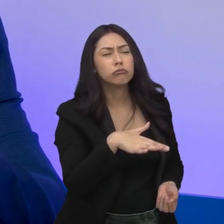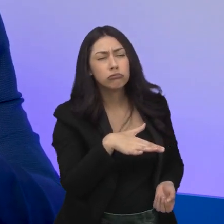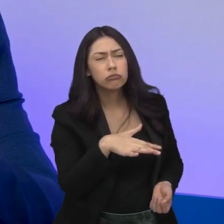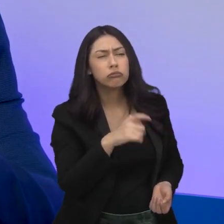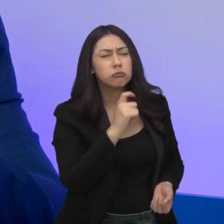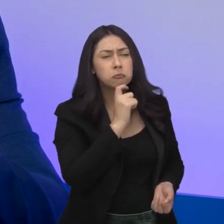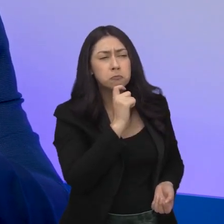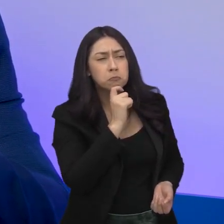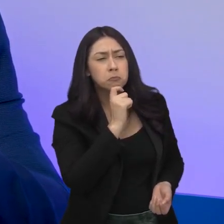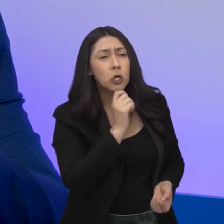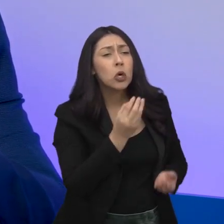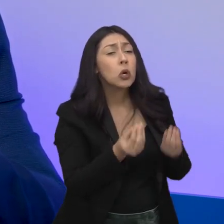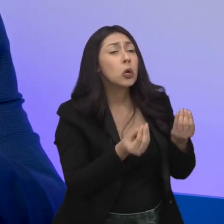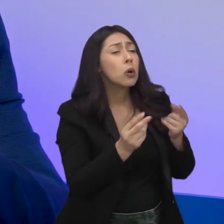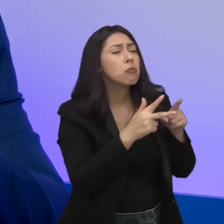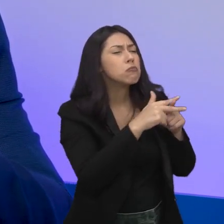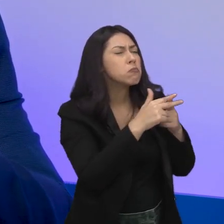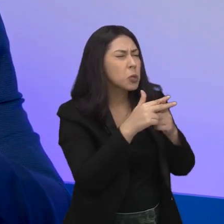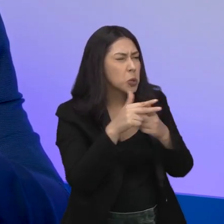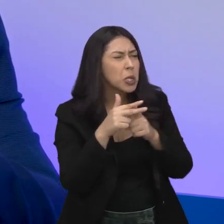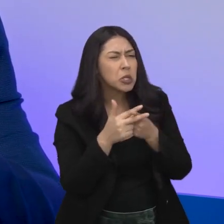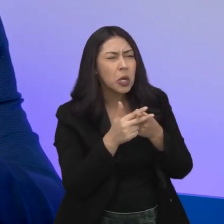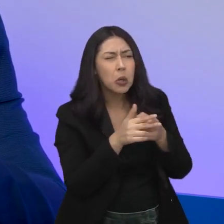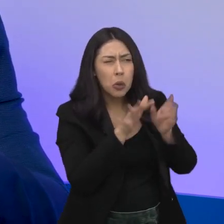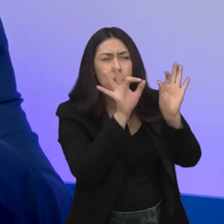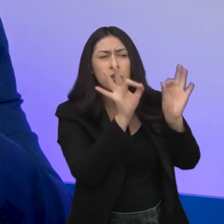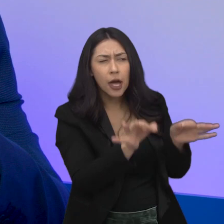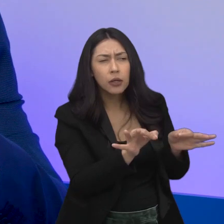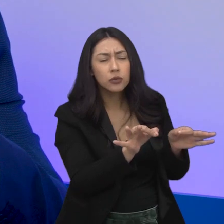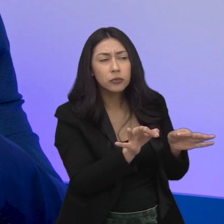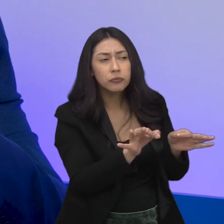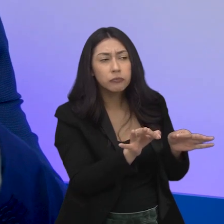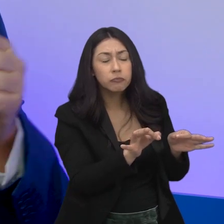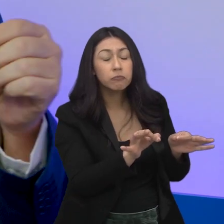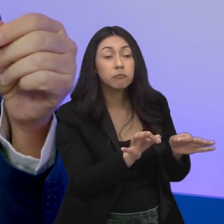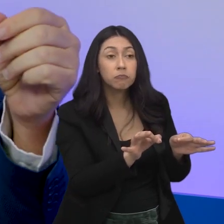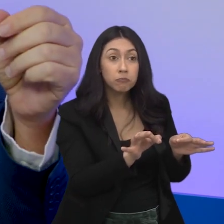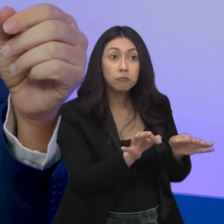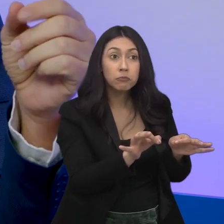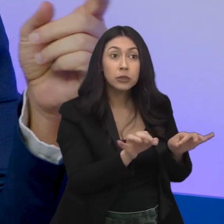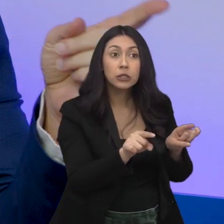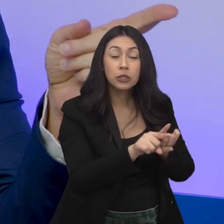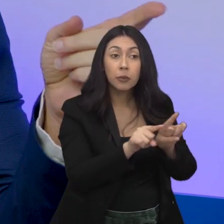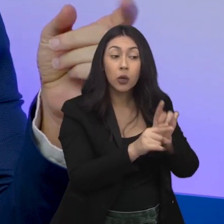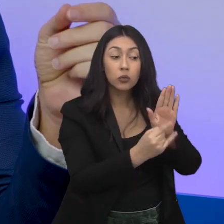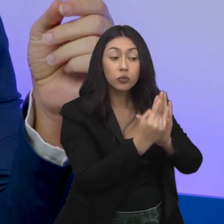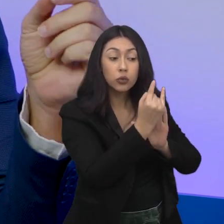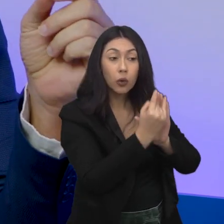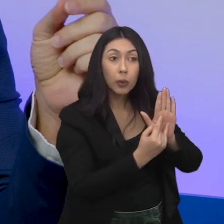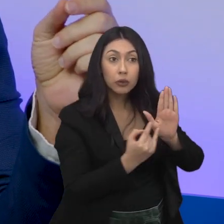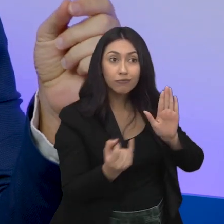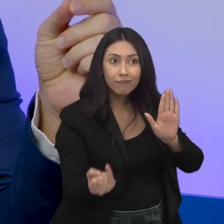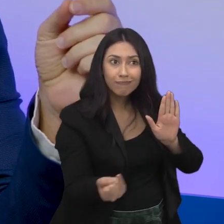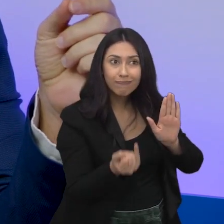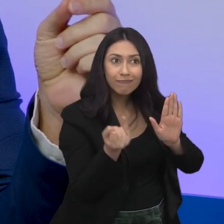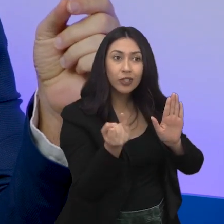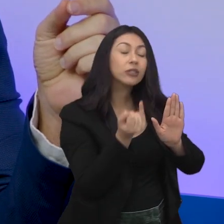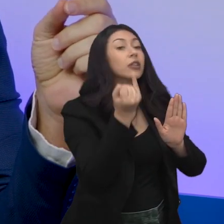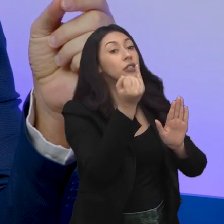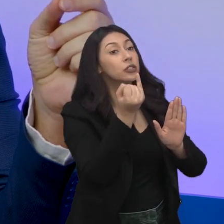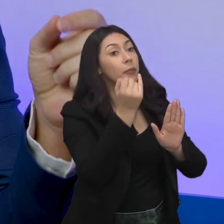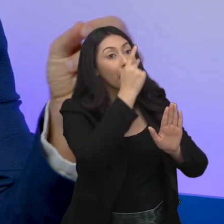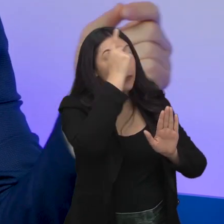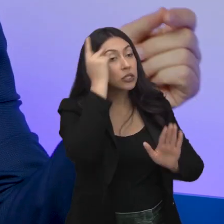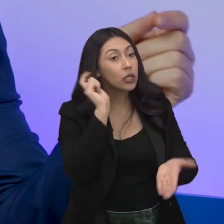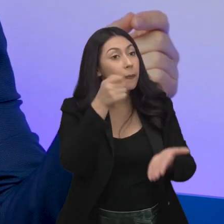Aí ver, será que o condomínio, como é que está a manutenção do imóvel, está em dia, não está em dia? E um documento importante para o inquilino